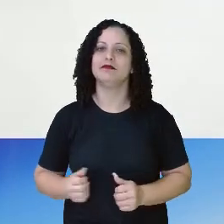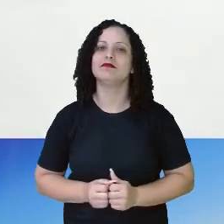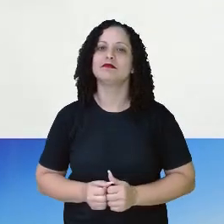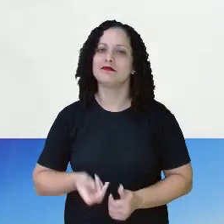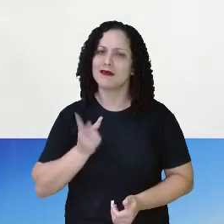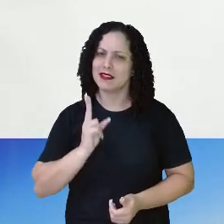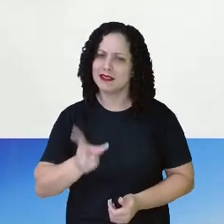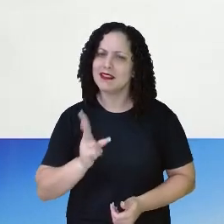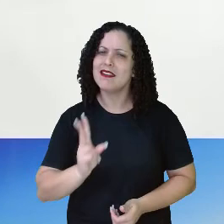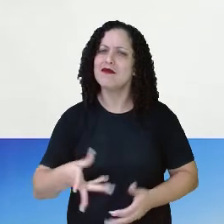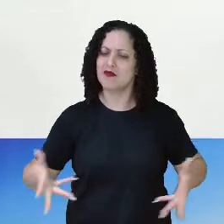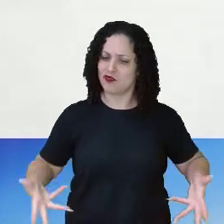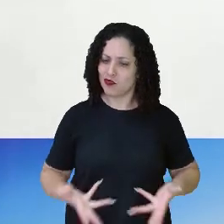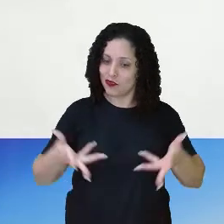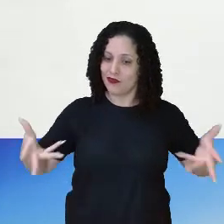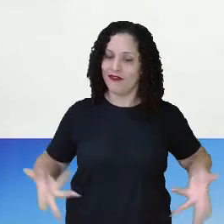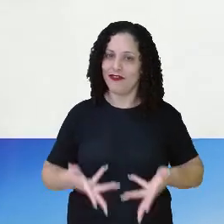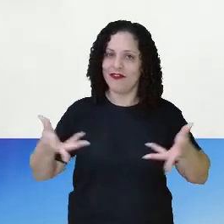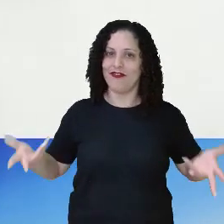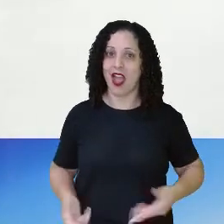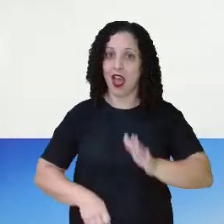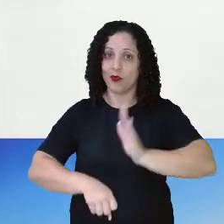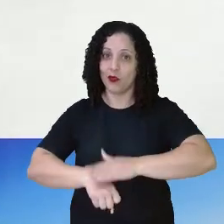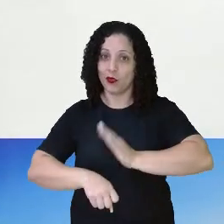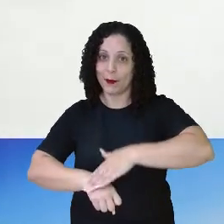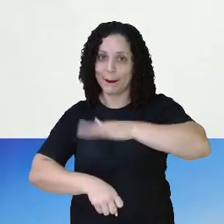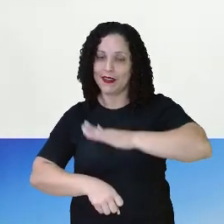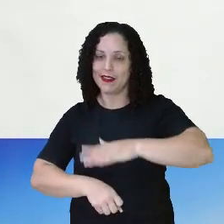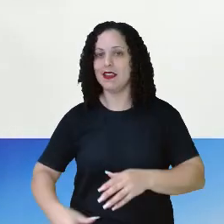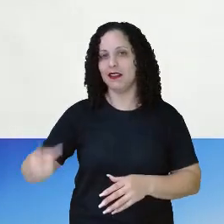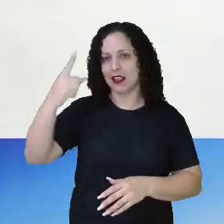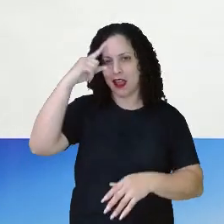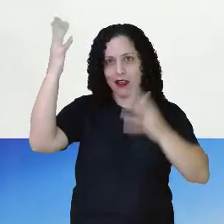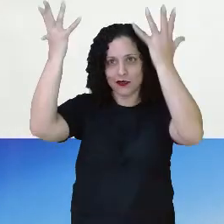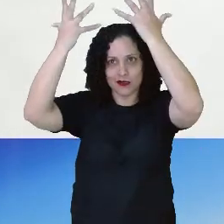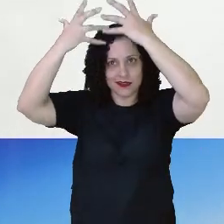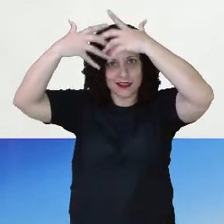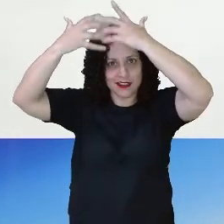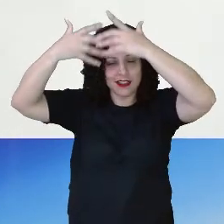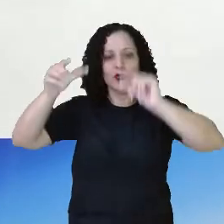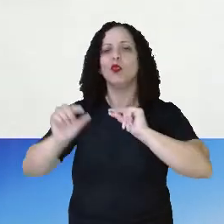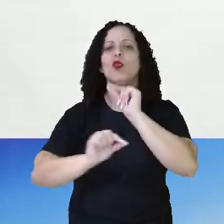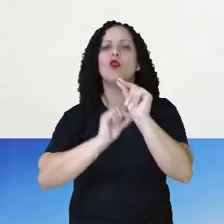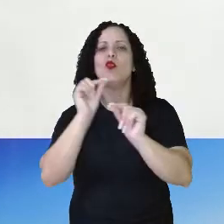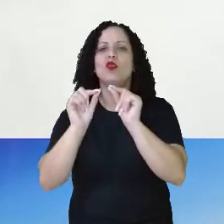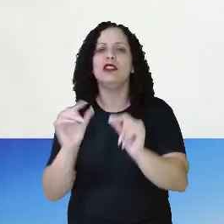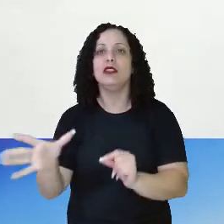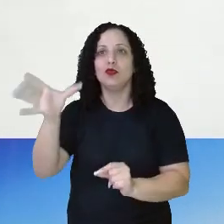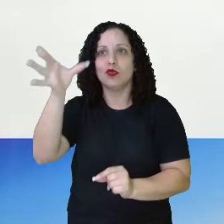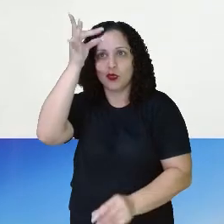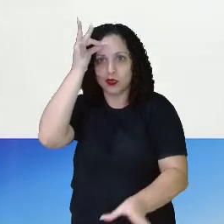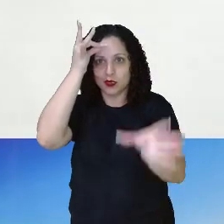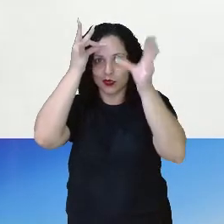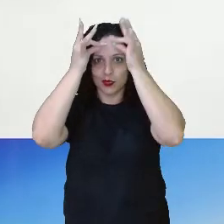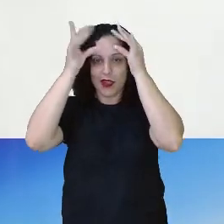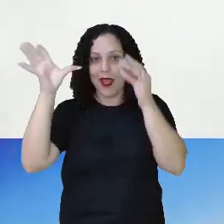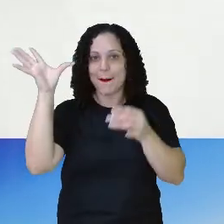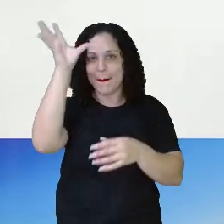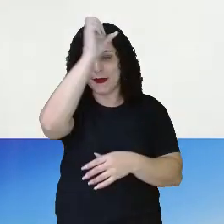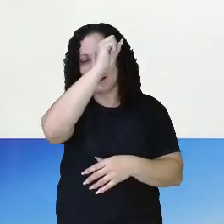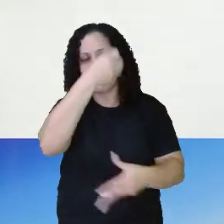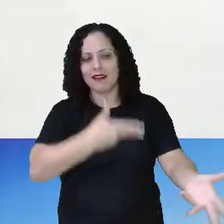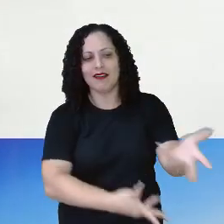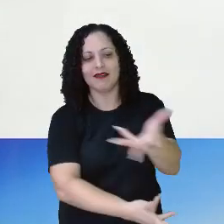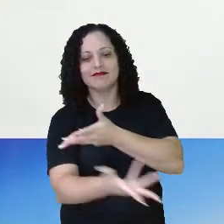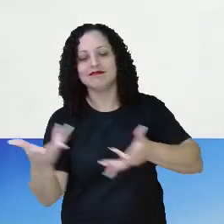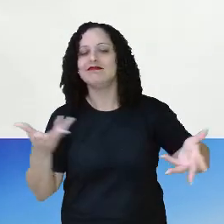assim a autonomia deles, o raciocínio, a memória do que já aprenderam, não é? O que podem trazer para aquele momento, para